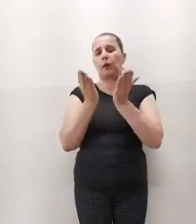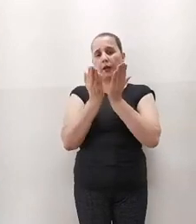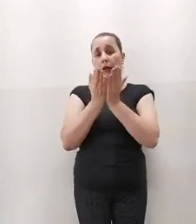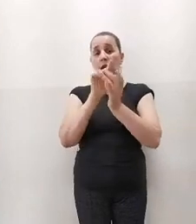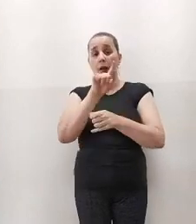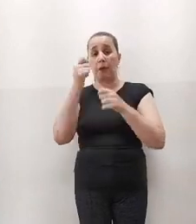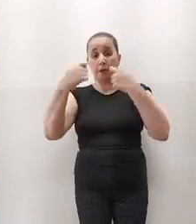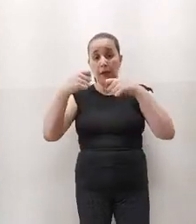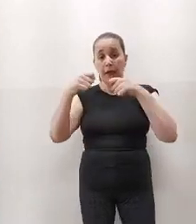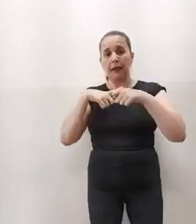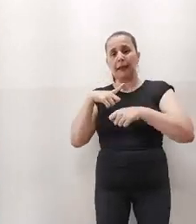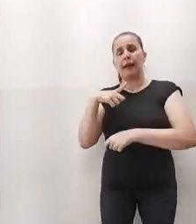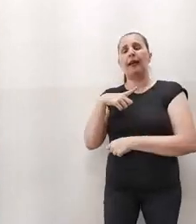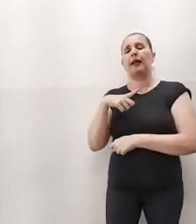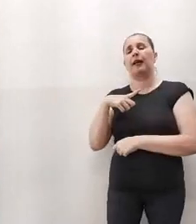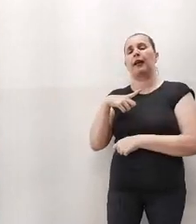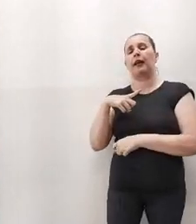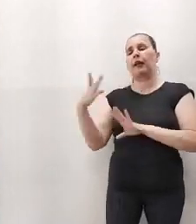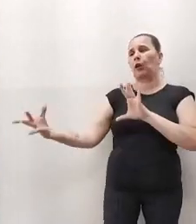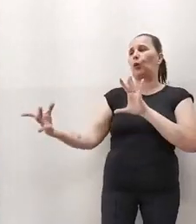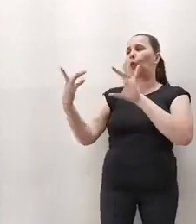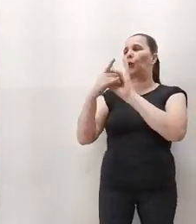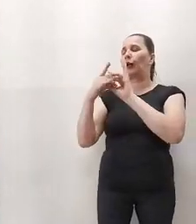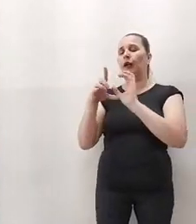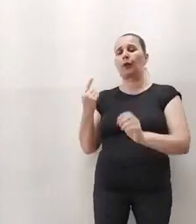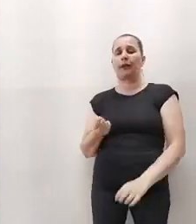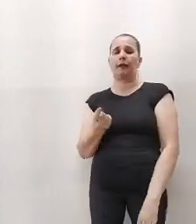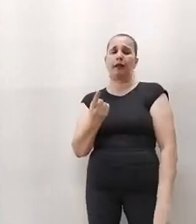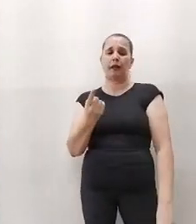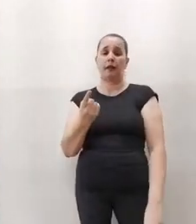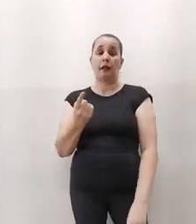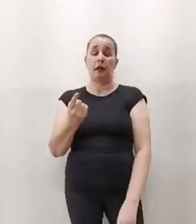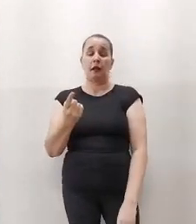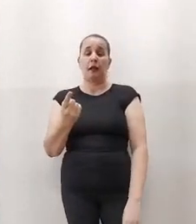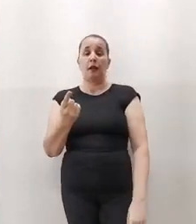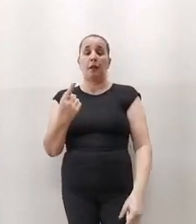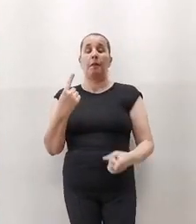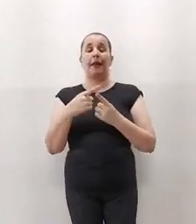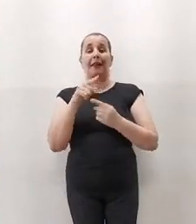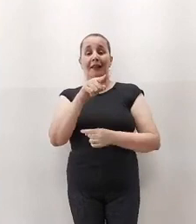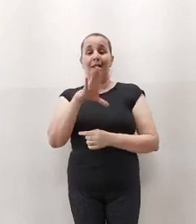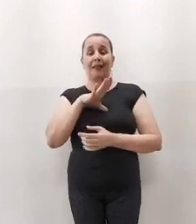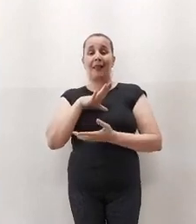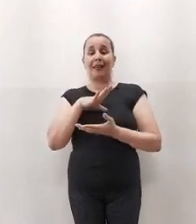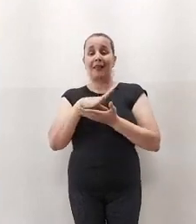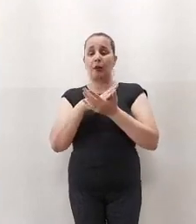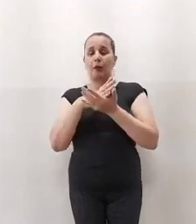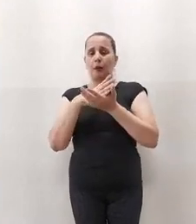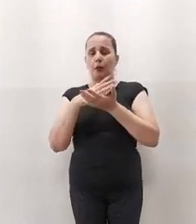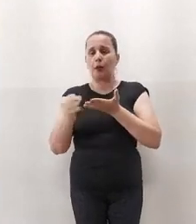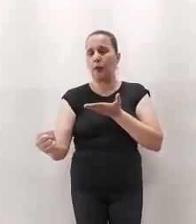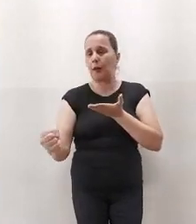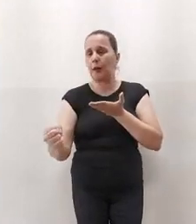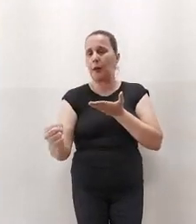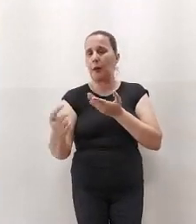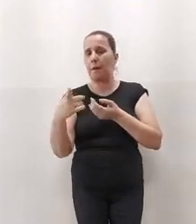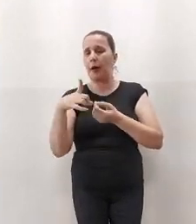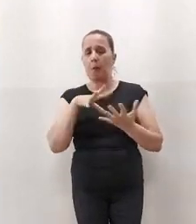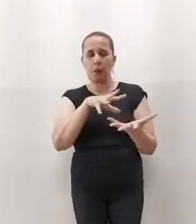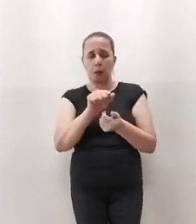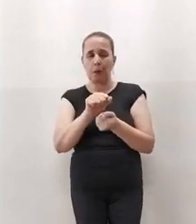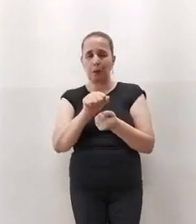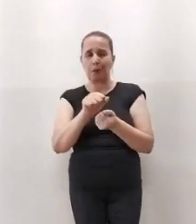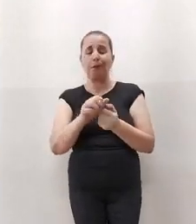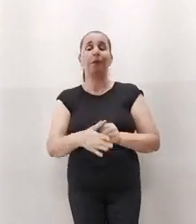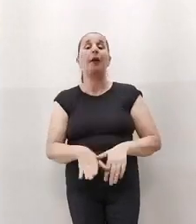precisa estar em conexão com a eternidade para que ele não seja sugado por essa vida terrena,